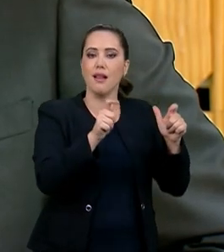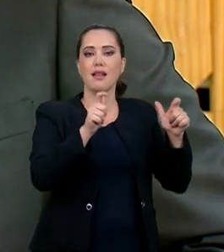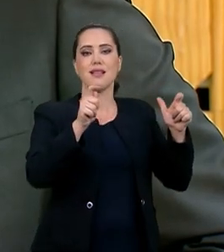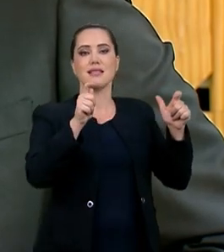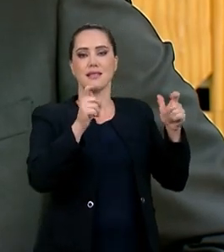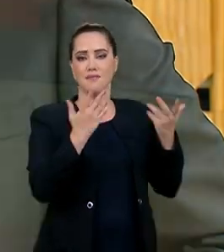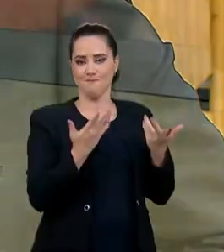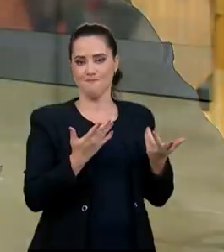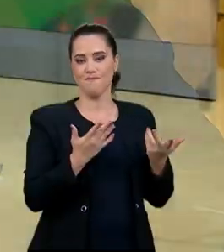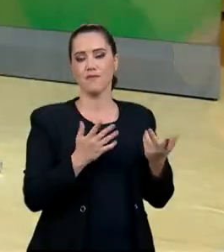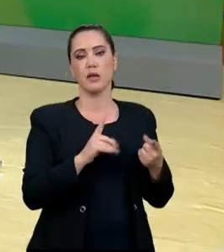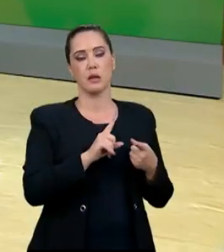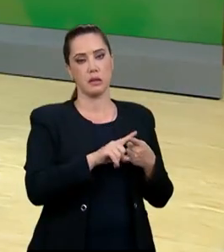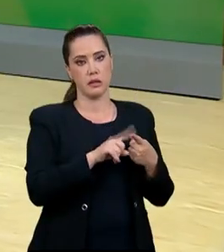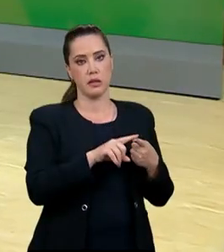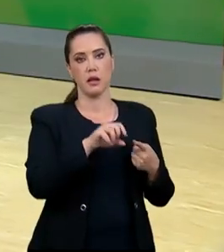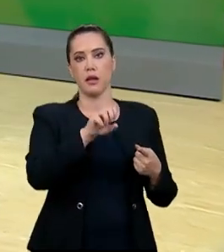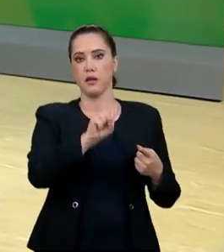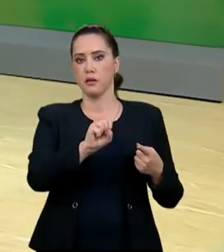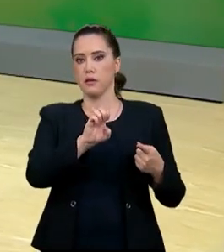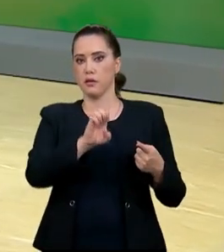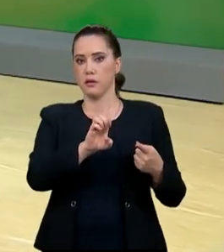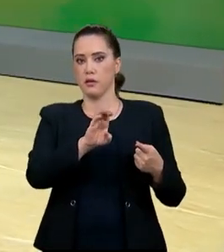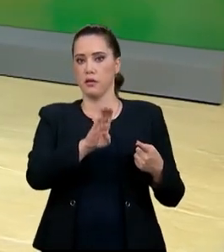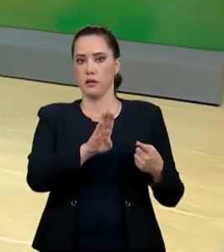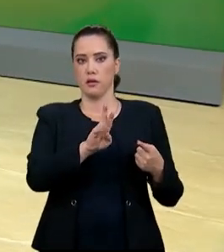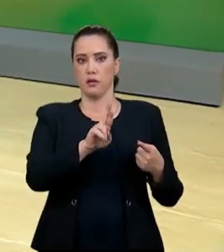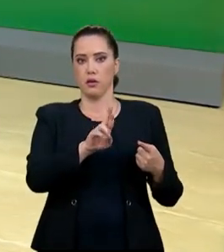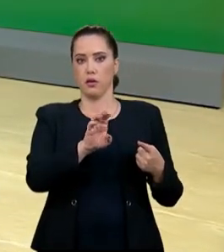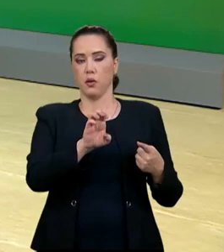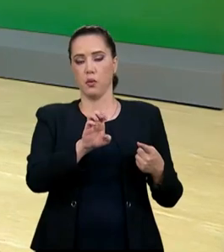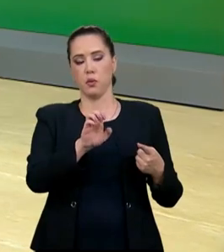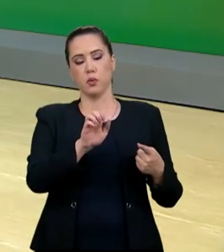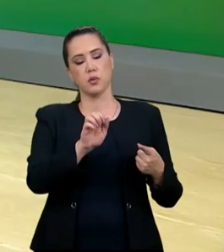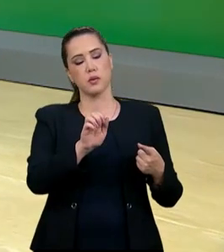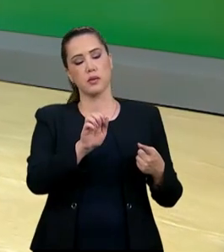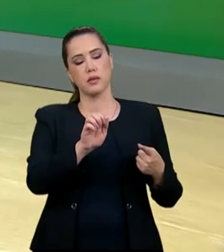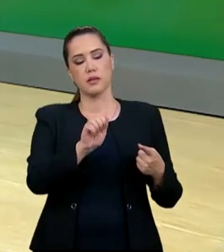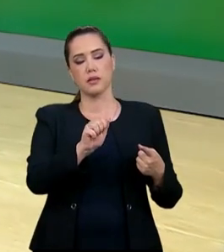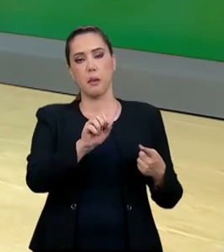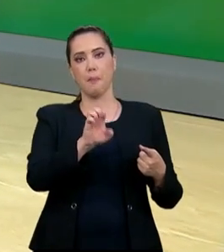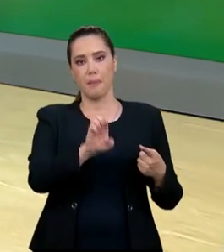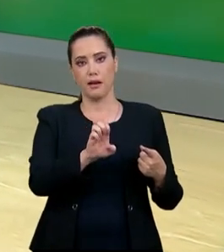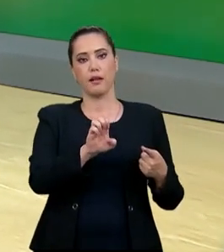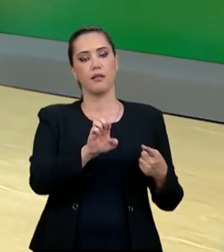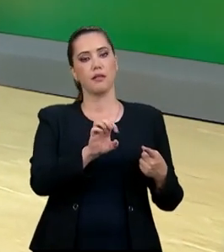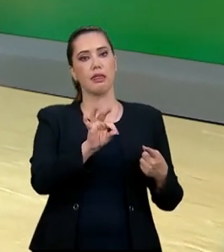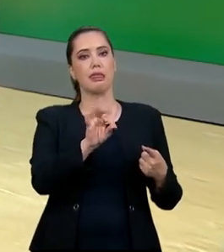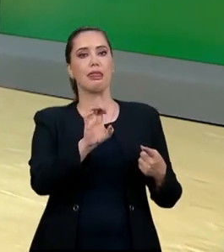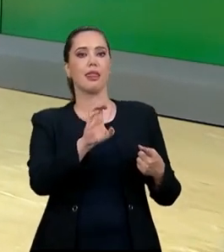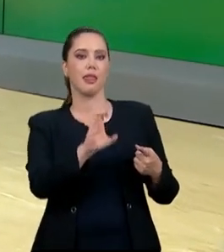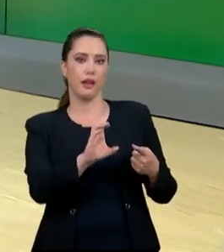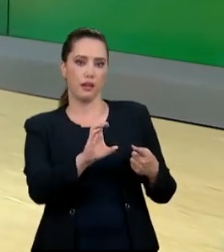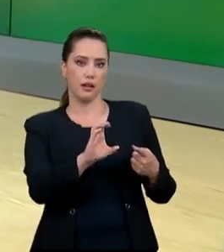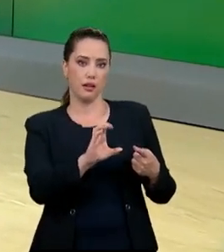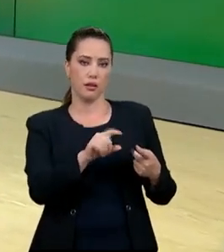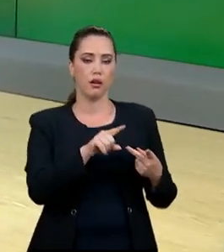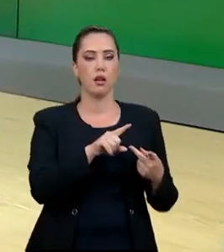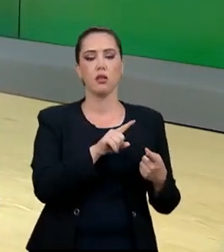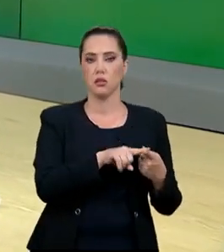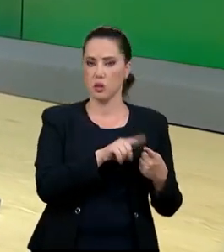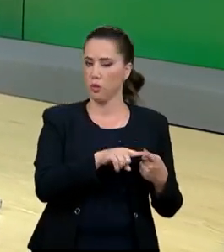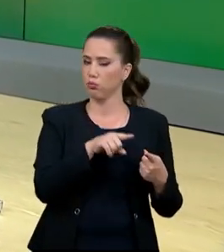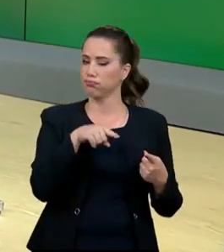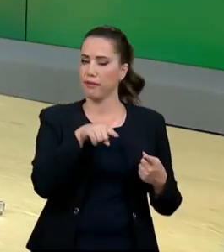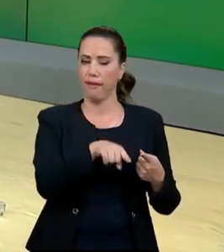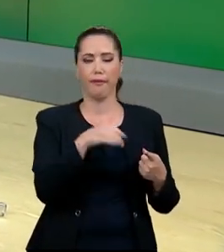exemplos. Primeiro, você tem o Sebrae Tech, né, que já é uma iniciativa que tem acontecido há vários anos por parte do Sebrae. O Sebrae tem sido